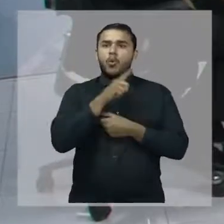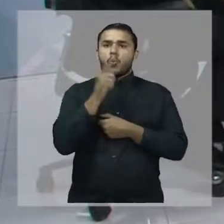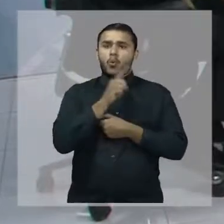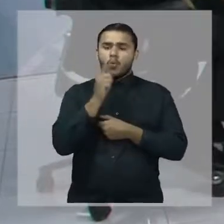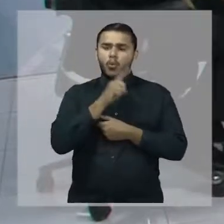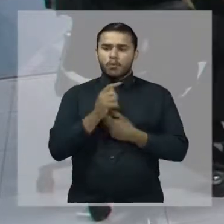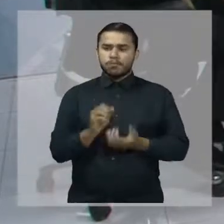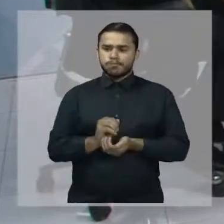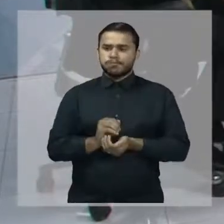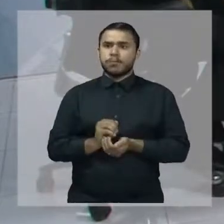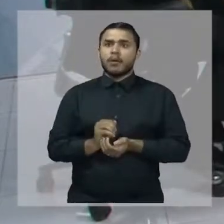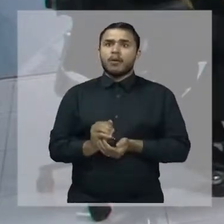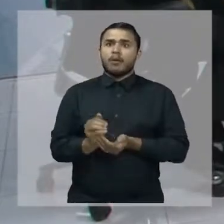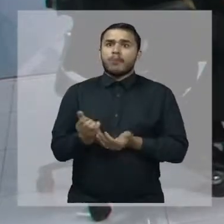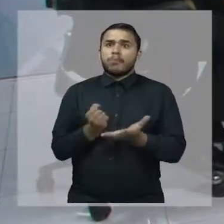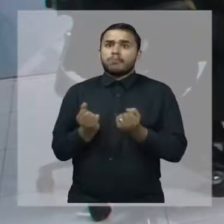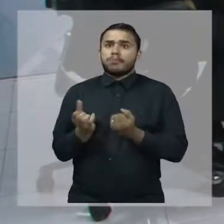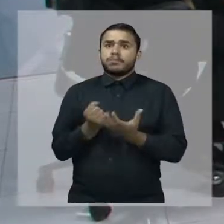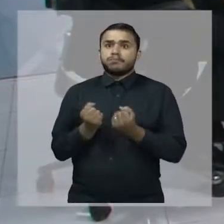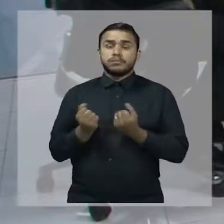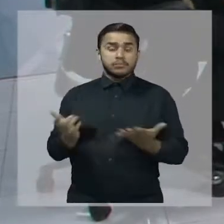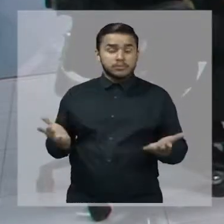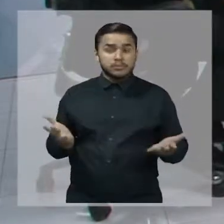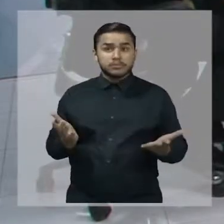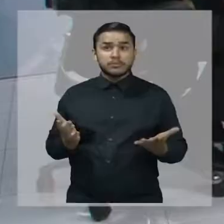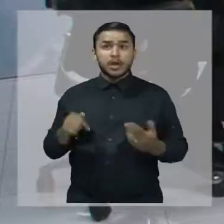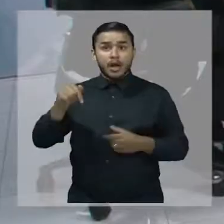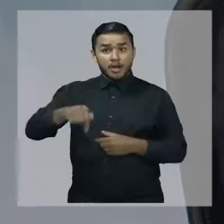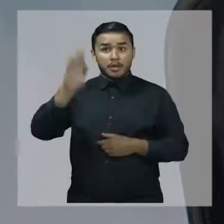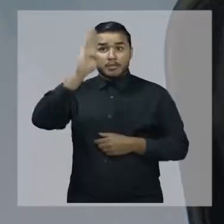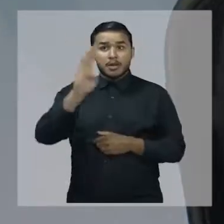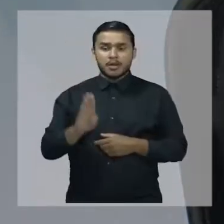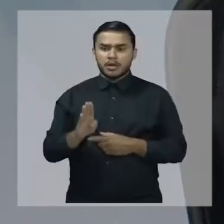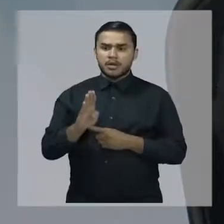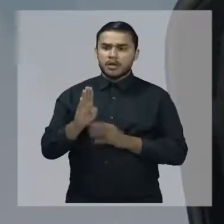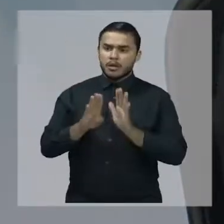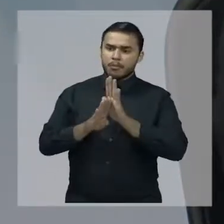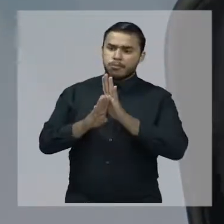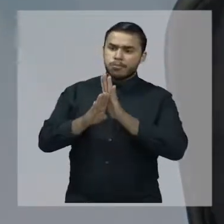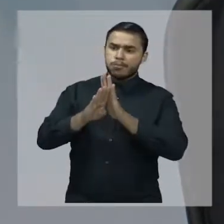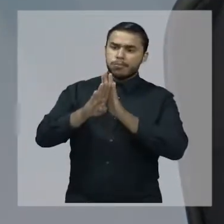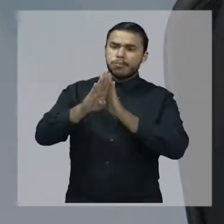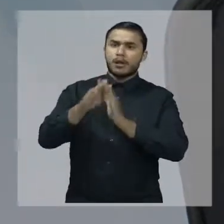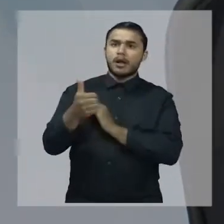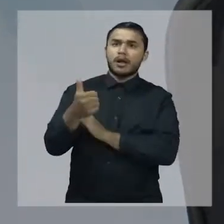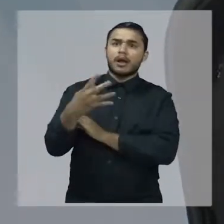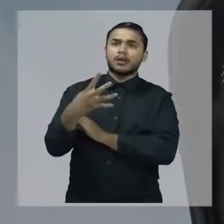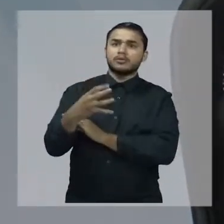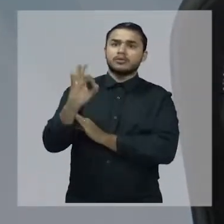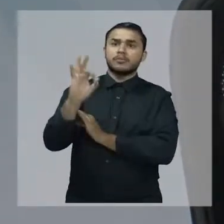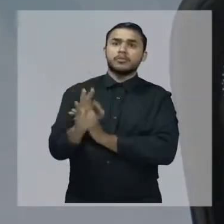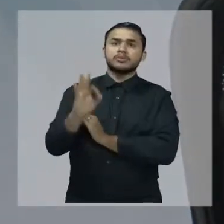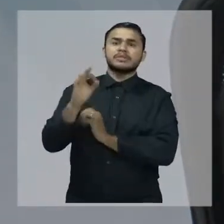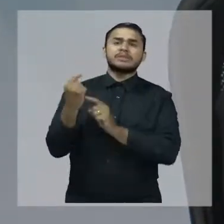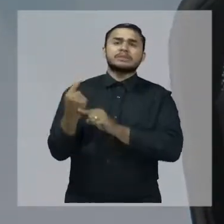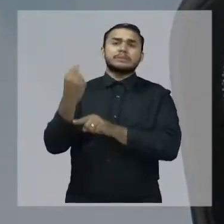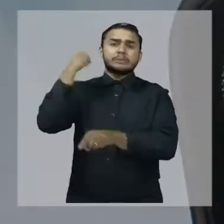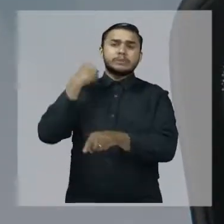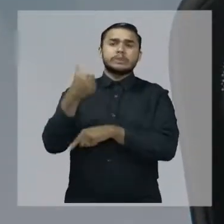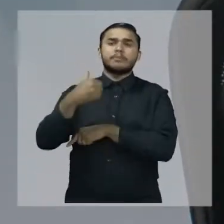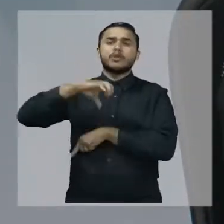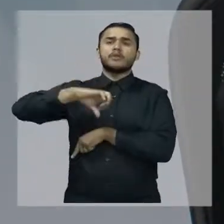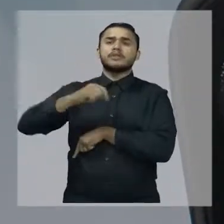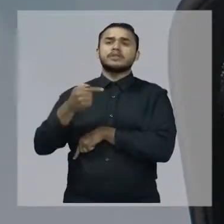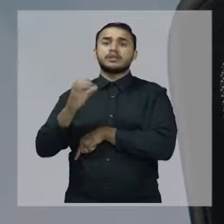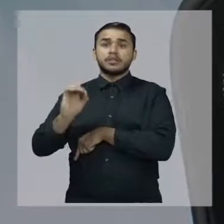Arnaldo, produziu uma tragédia. O Brasil crescia a 14% ao ano. Nós éramos a China na década de